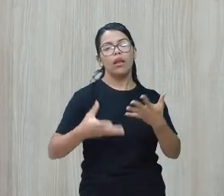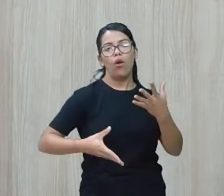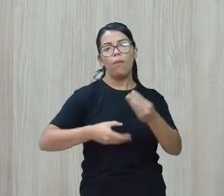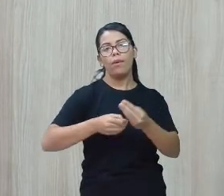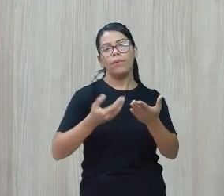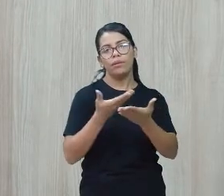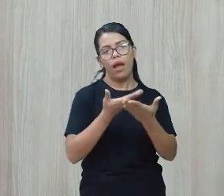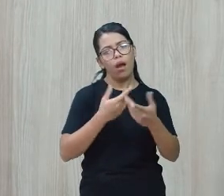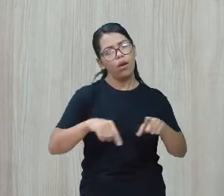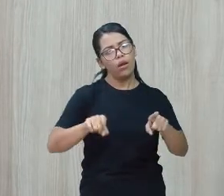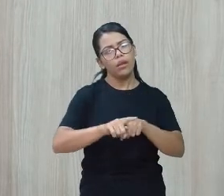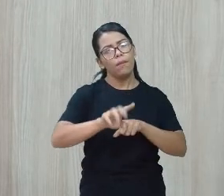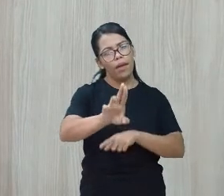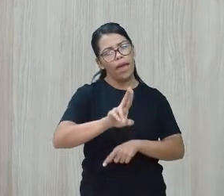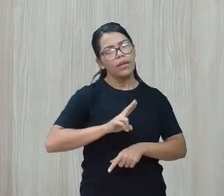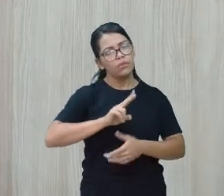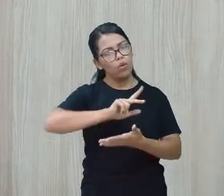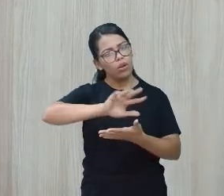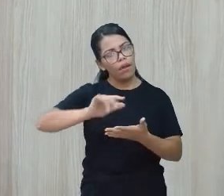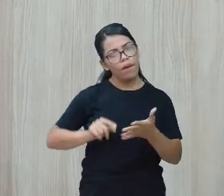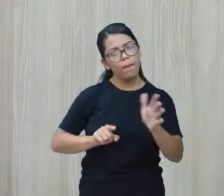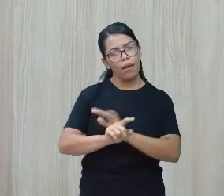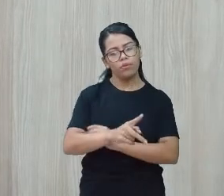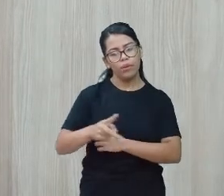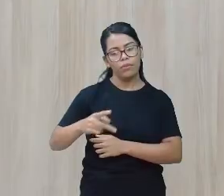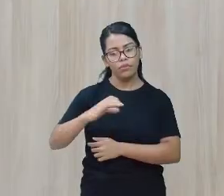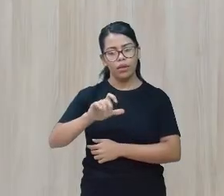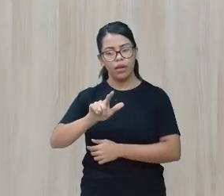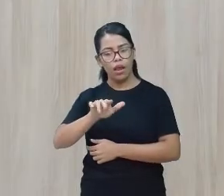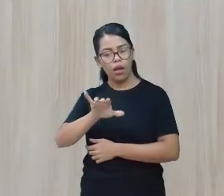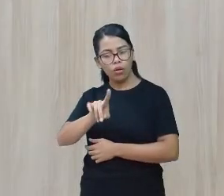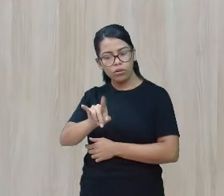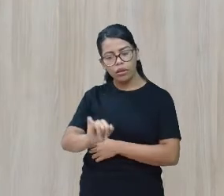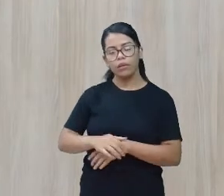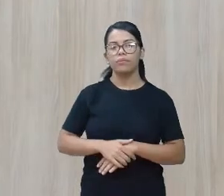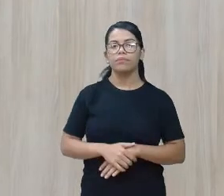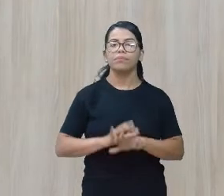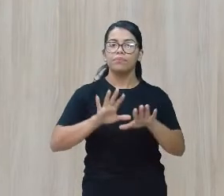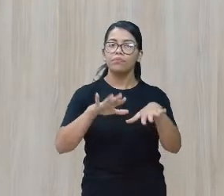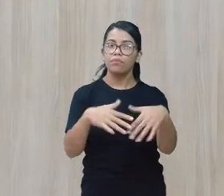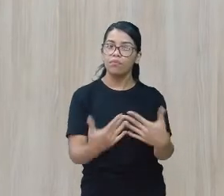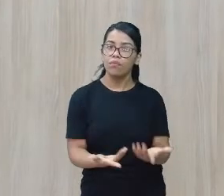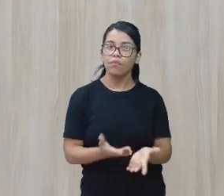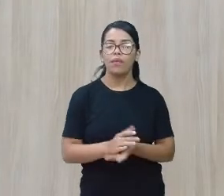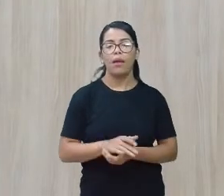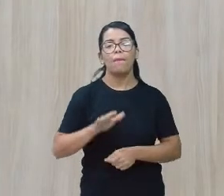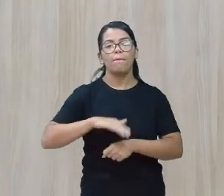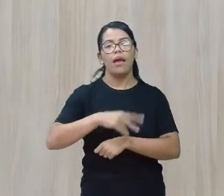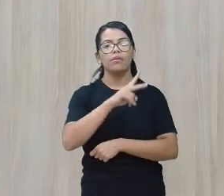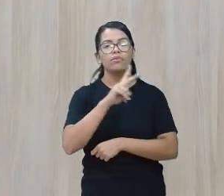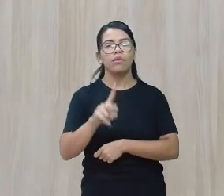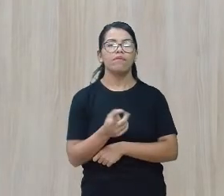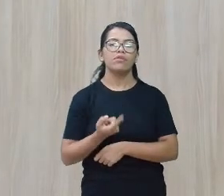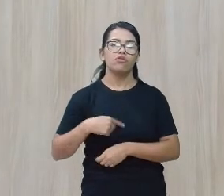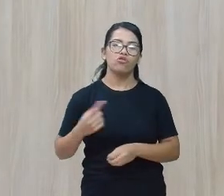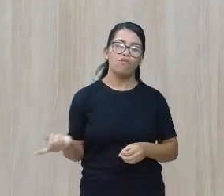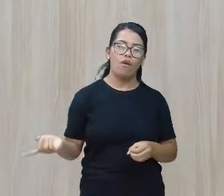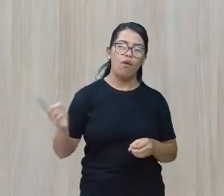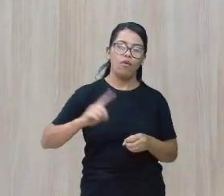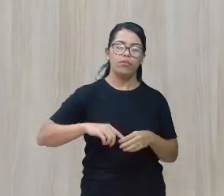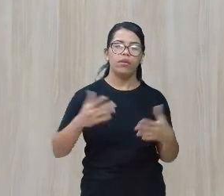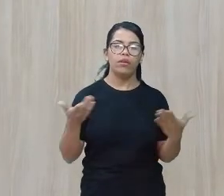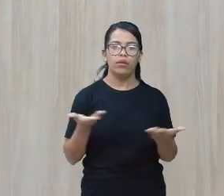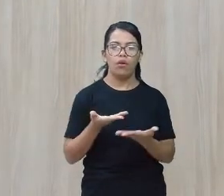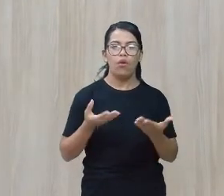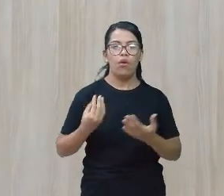professora Cláudia. Vai aí, Cláudia, vamos começar. Aí, pessoal, mais uma vez, né, voltando aqui,